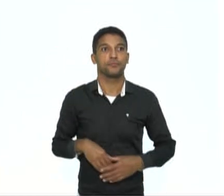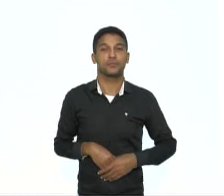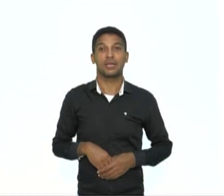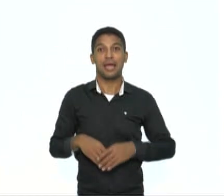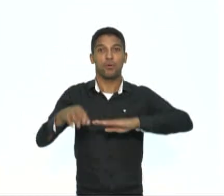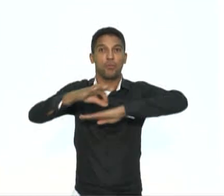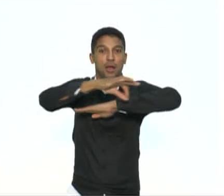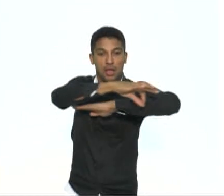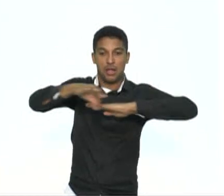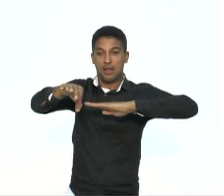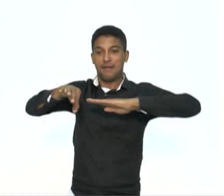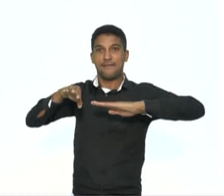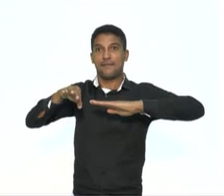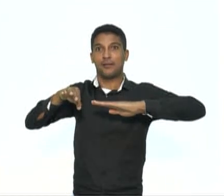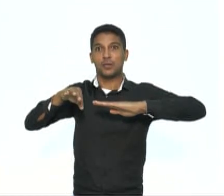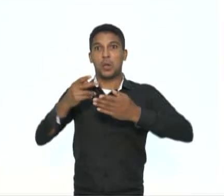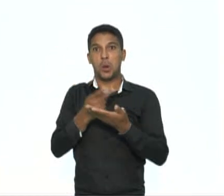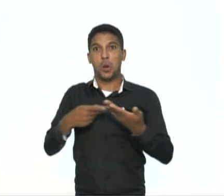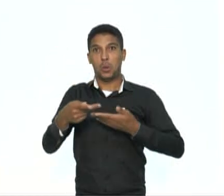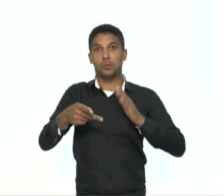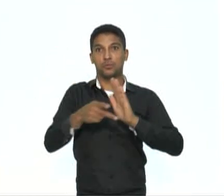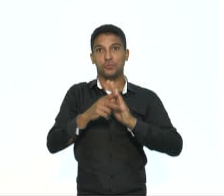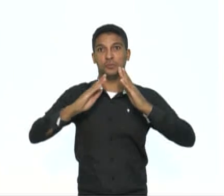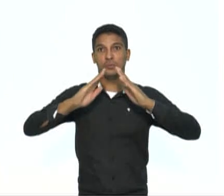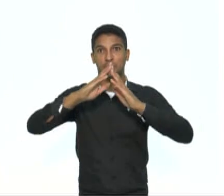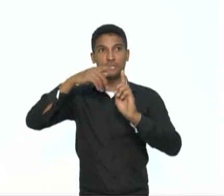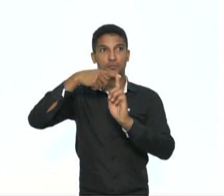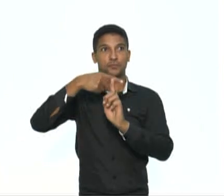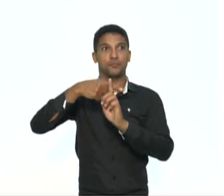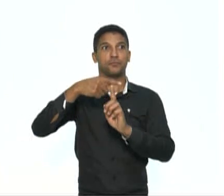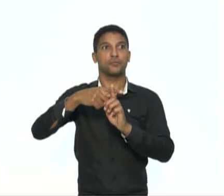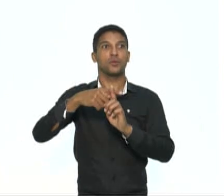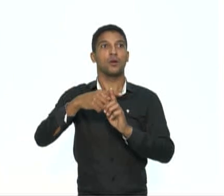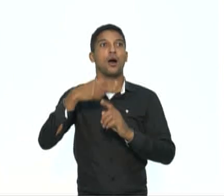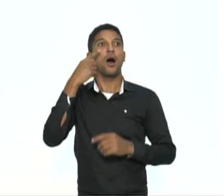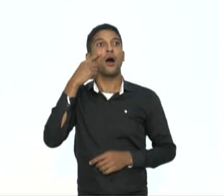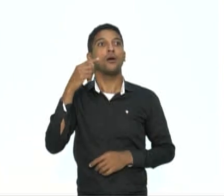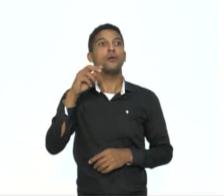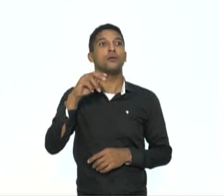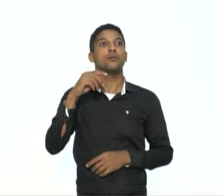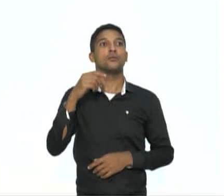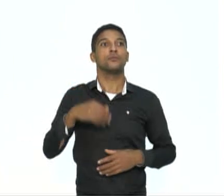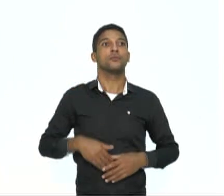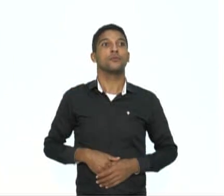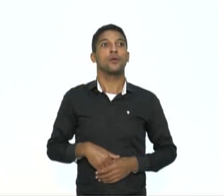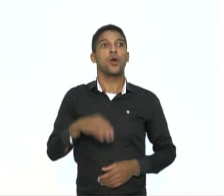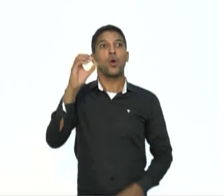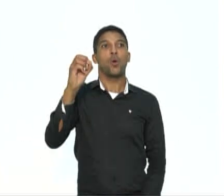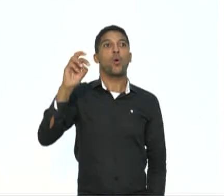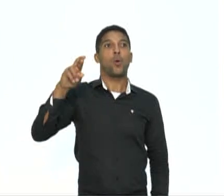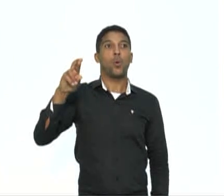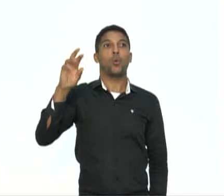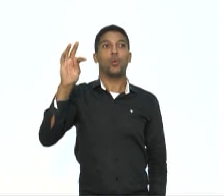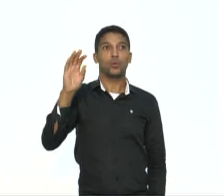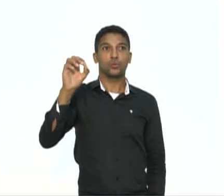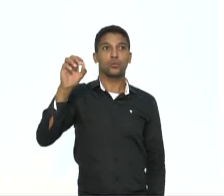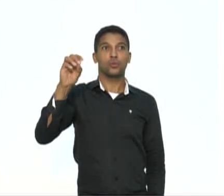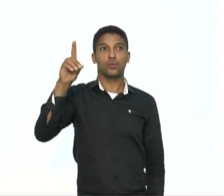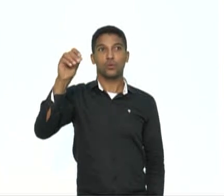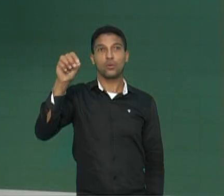surgiu o Domo da Rocha, no califado ortodoxo, posteriormente o omíada, que a gente estudou também, que foi o que deu uma grande